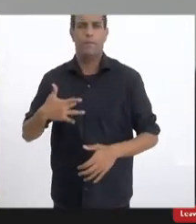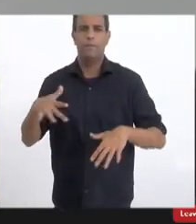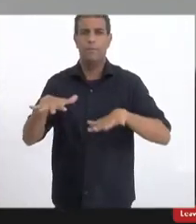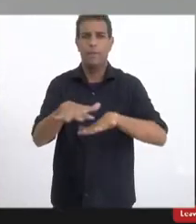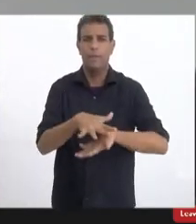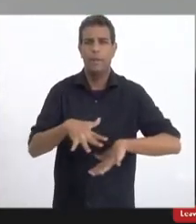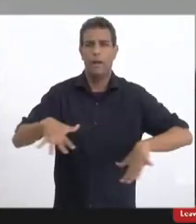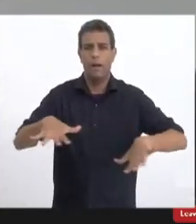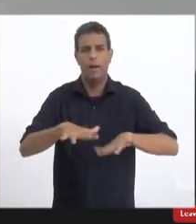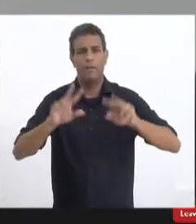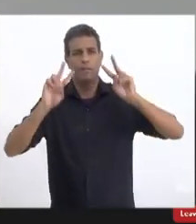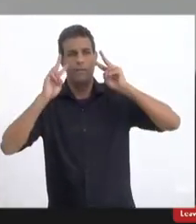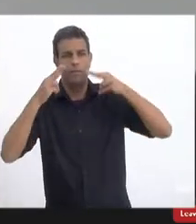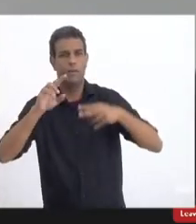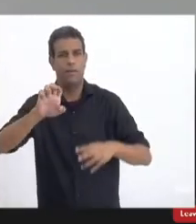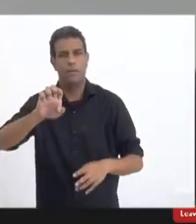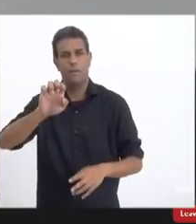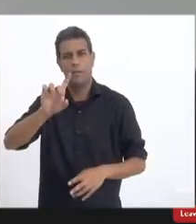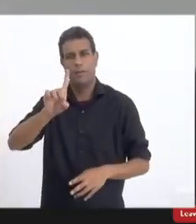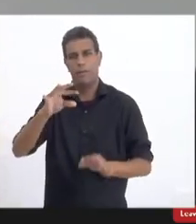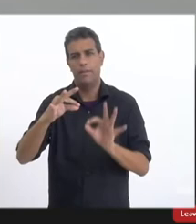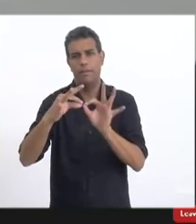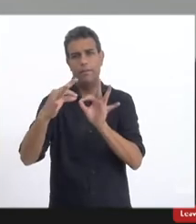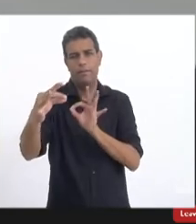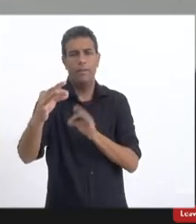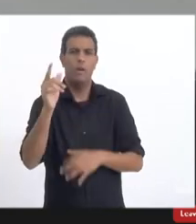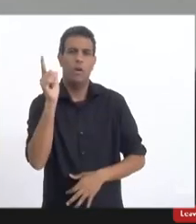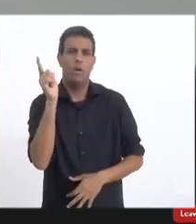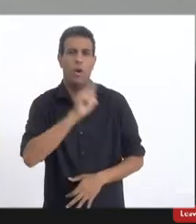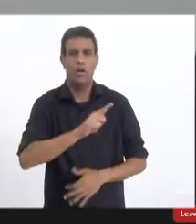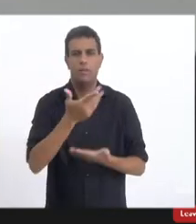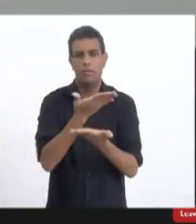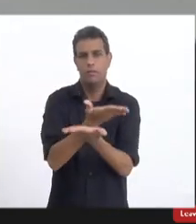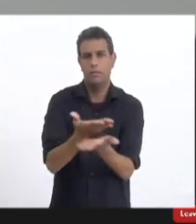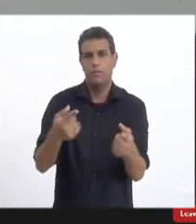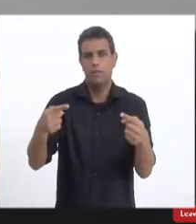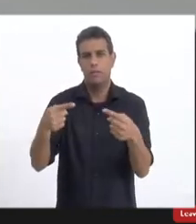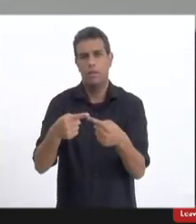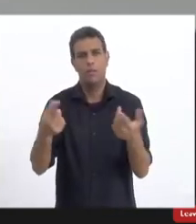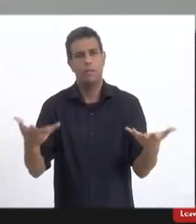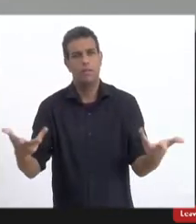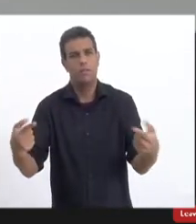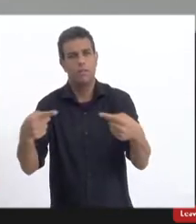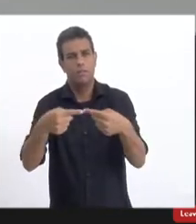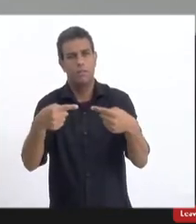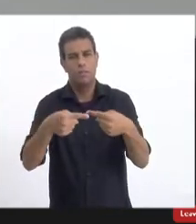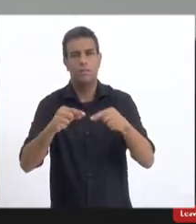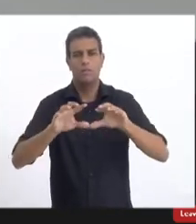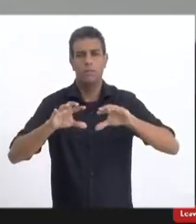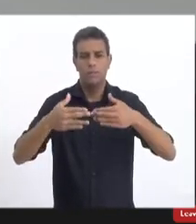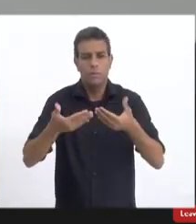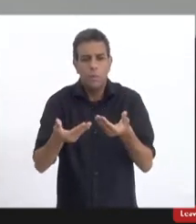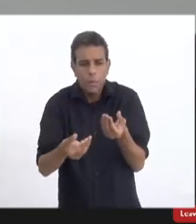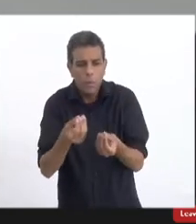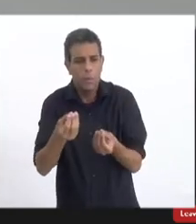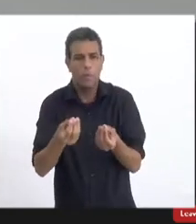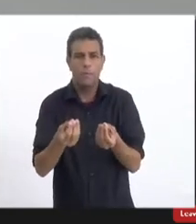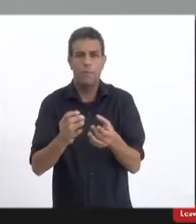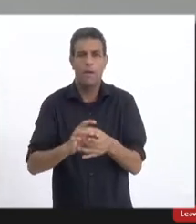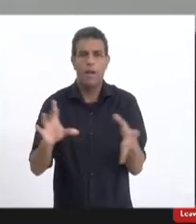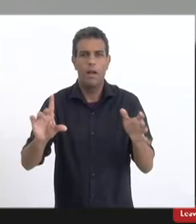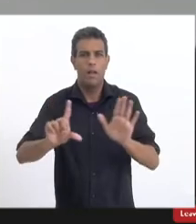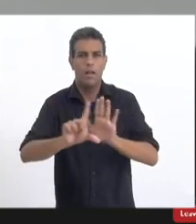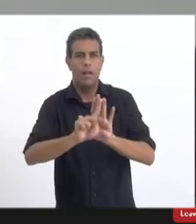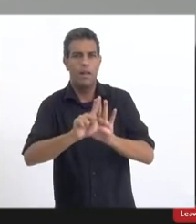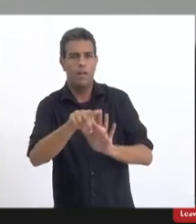abrangente, porque vai ser EAD. Então, a gente vai conseguir atualizar a rede sobre a questão da atualização da Lei Nacional